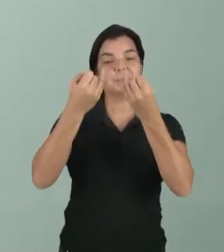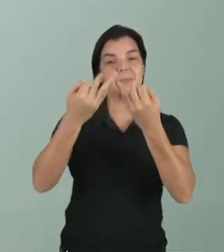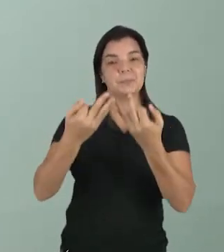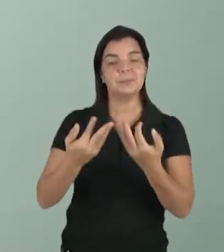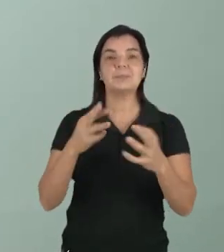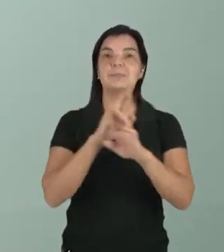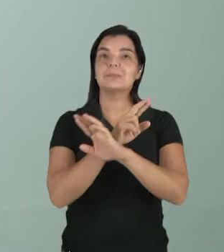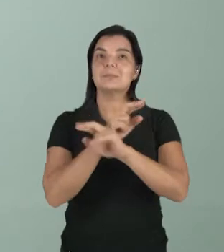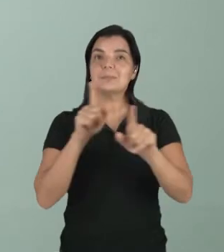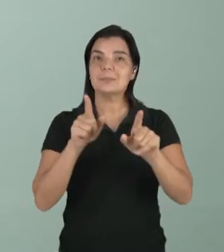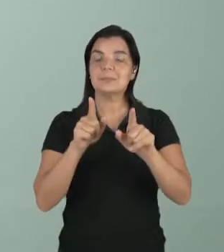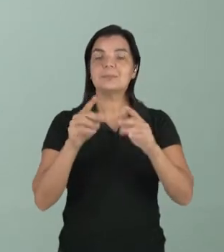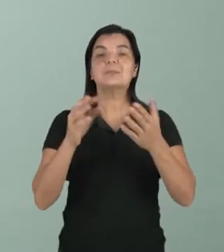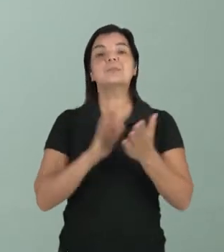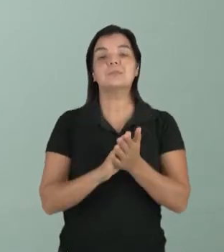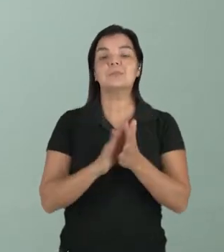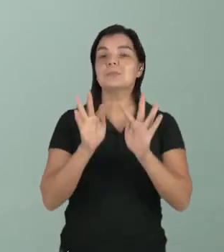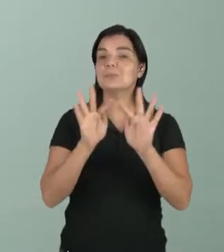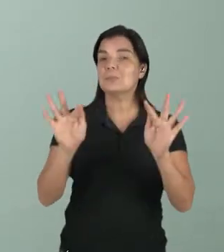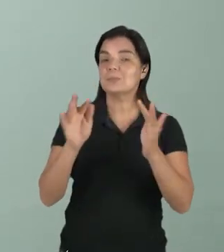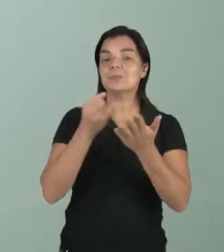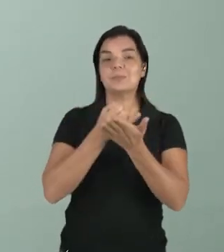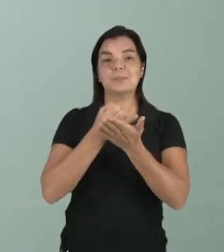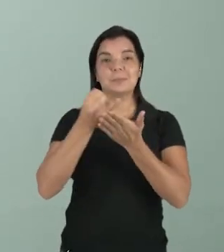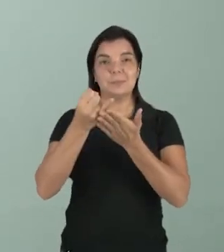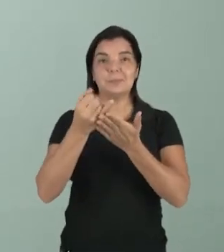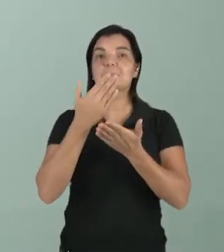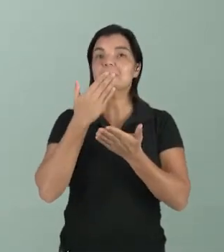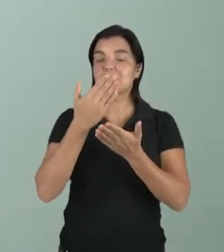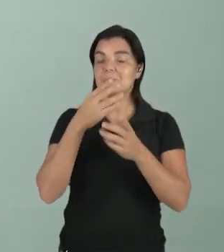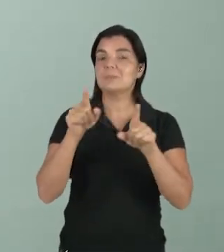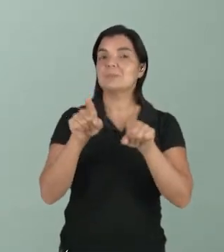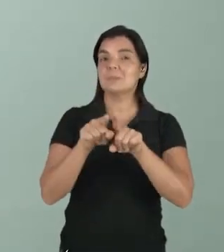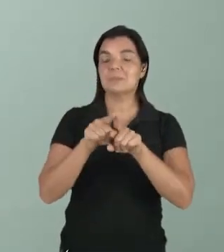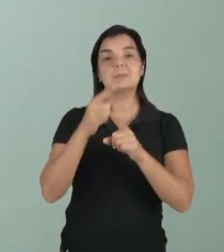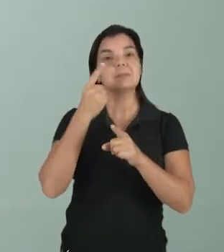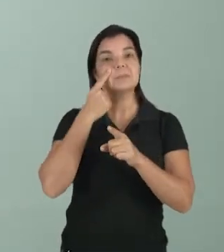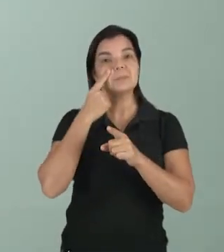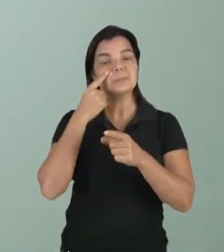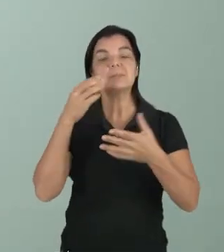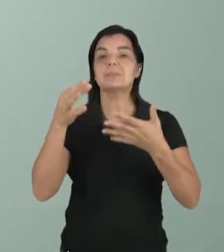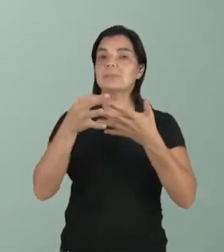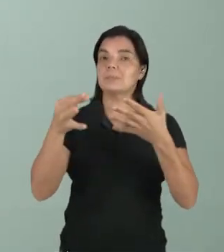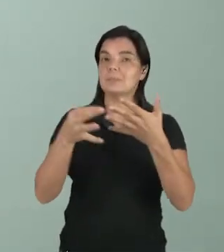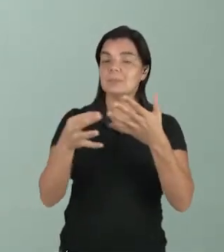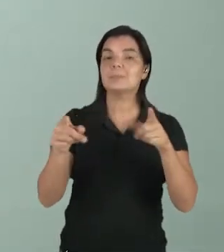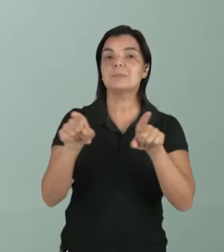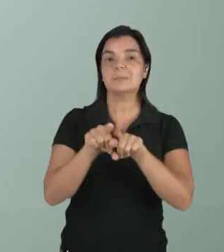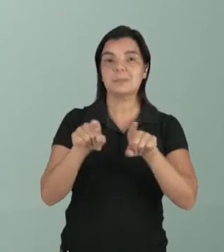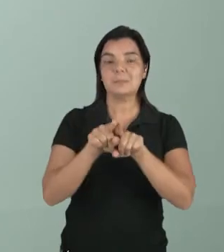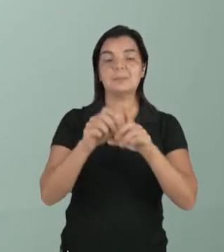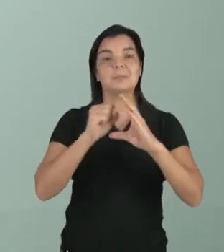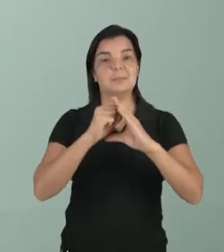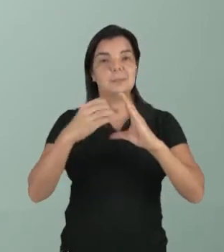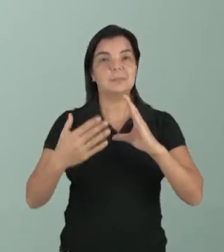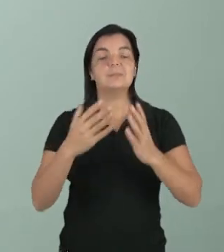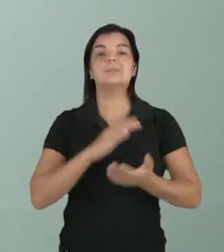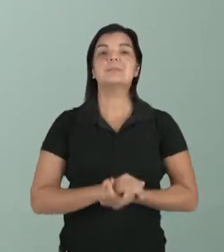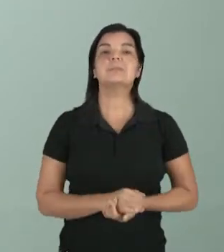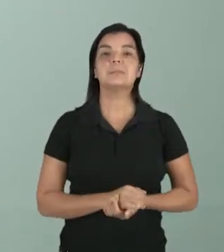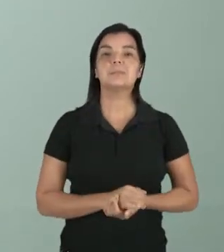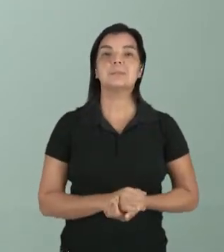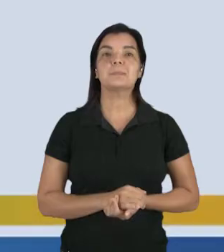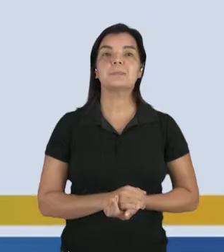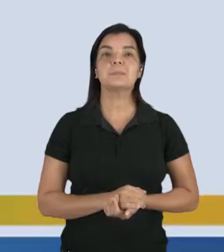segundo objetivo, nós vamos conceituar os diferentes tipos dessas funções, vendo as suas propriedades e suas